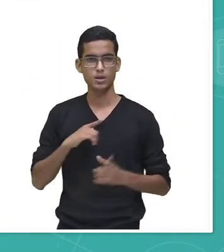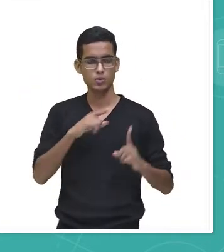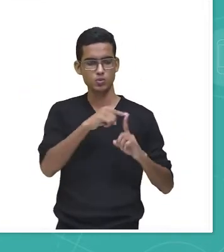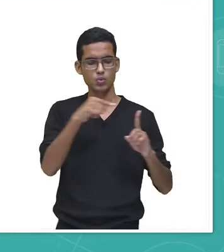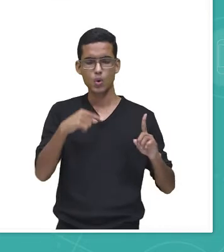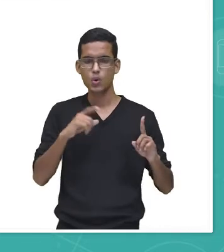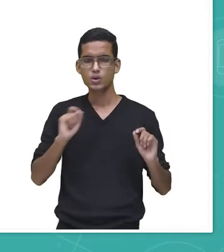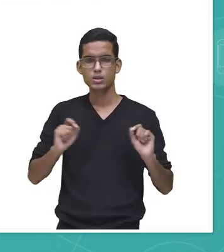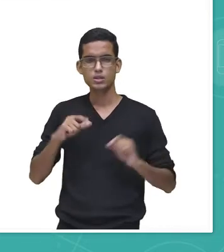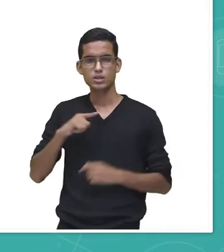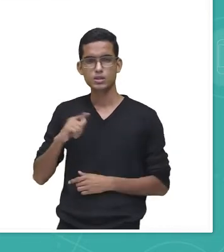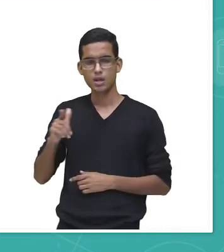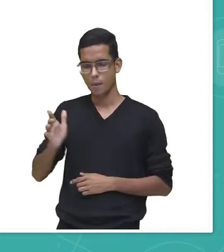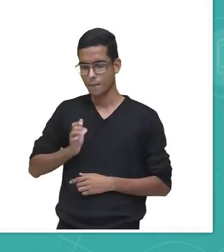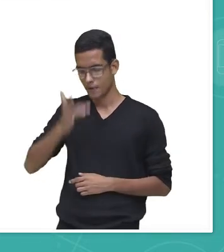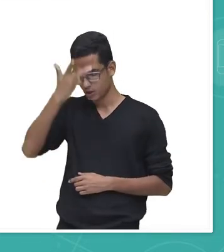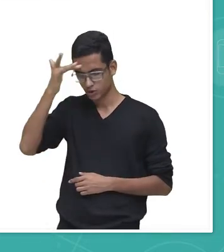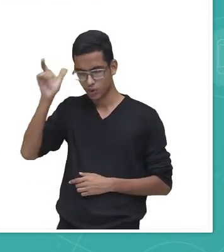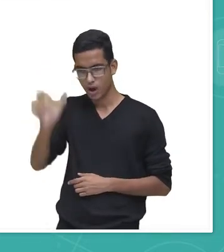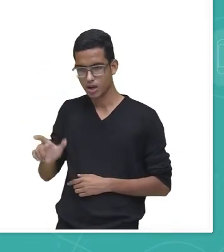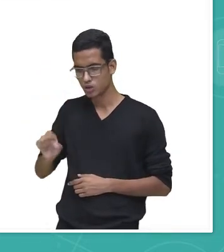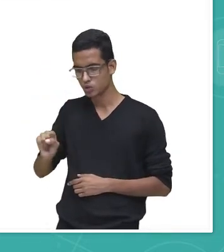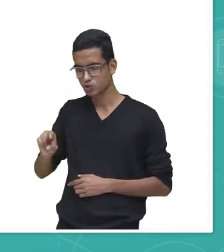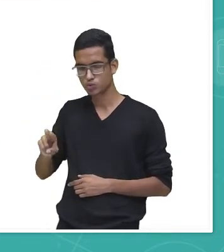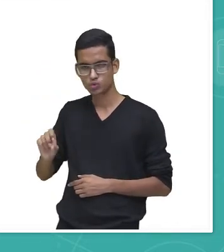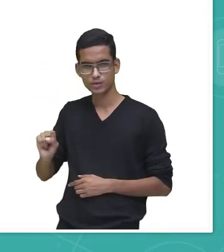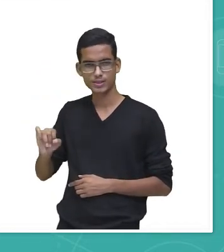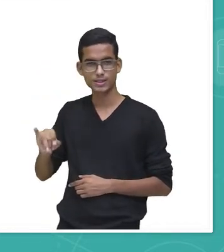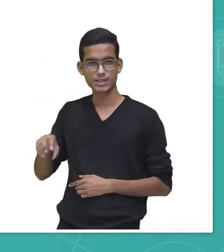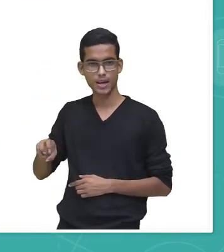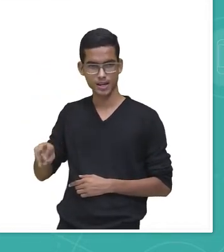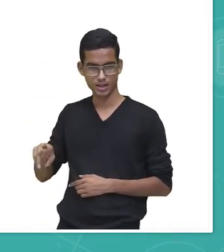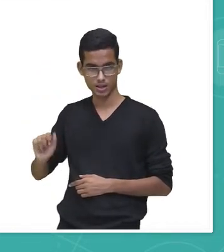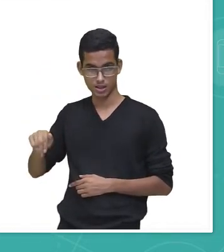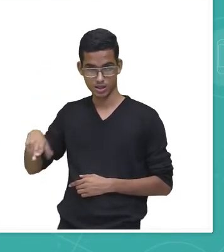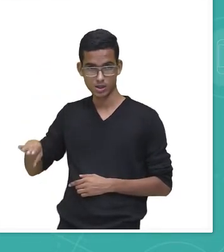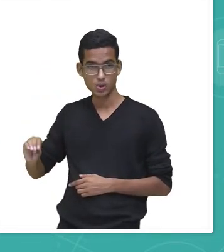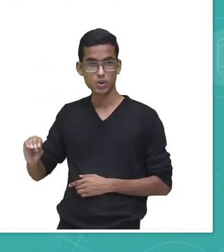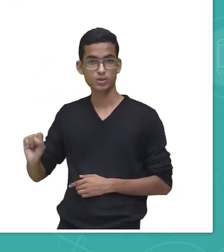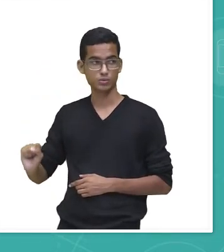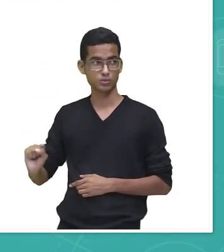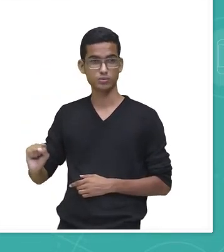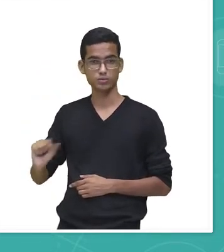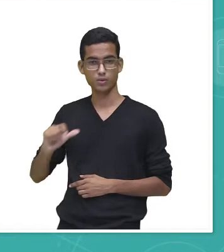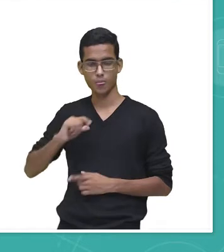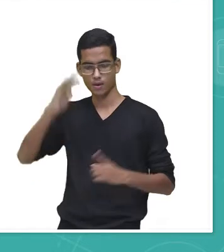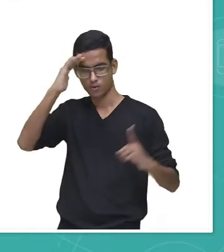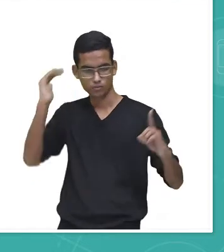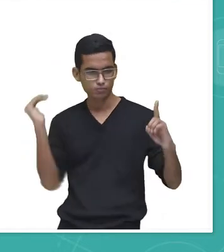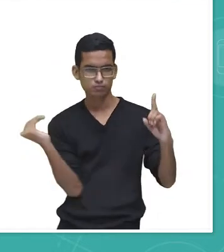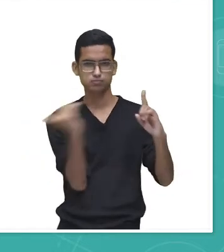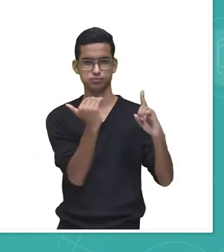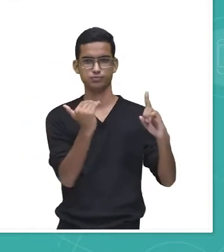eram nobres. E os vassalos eram aquelas pessoas que deviam obediência a esse sucerano. Por quê? Porque eles